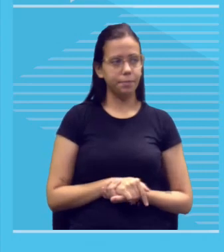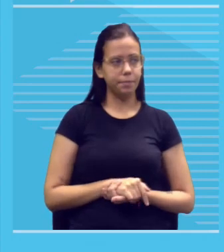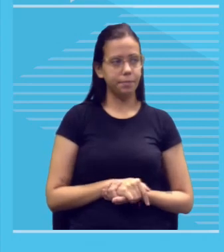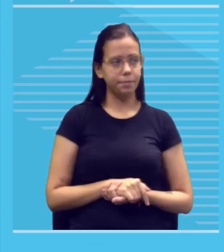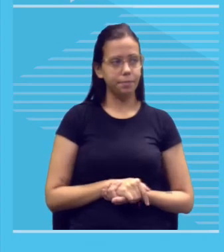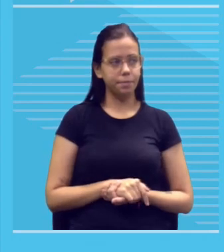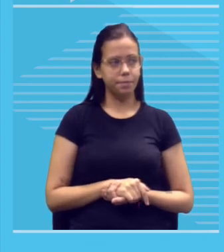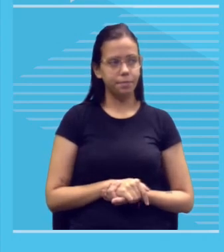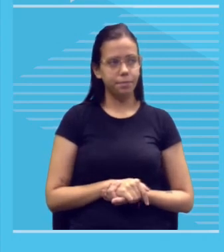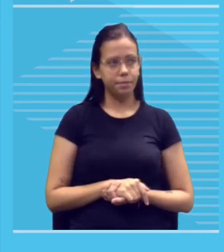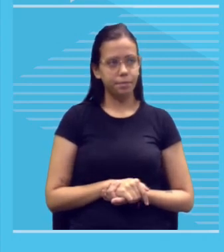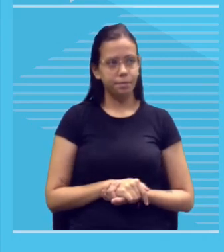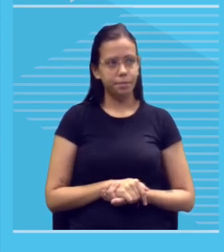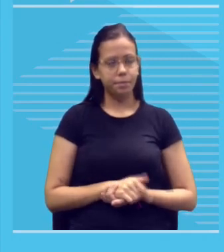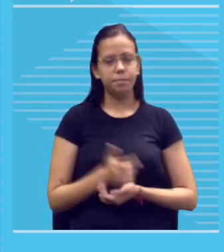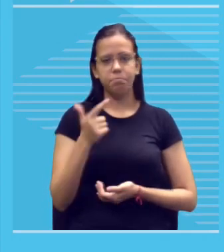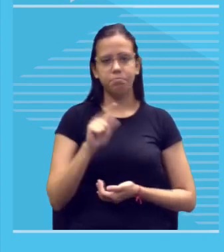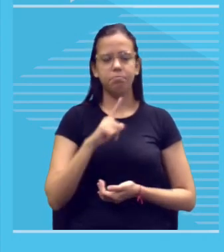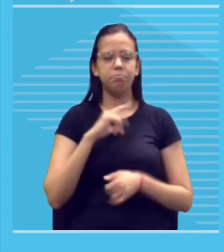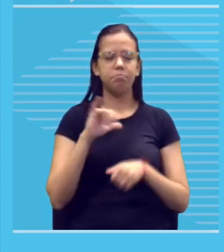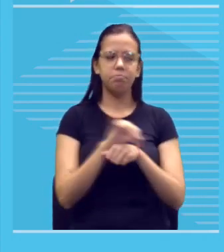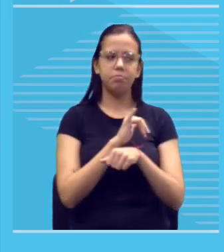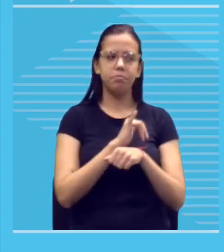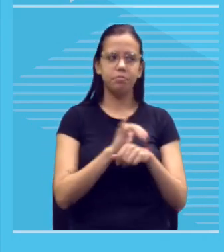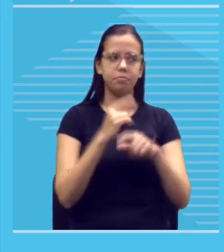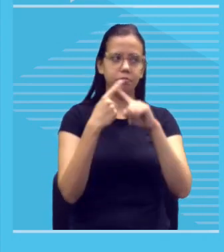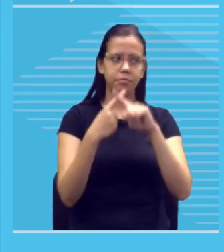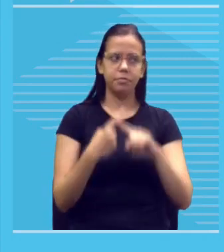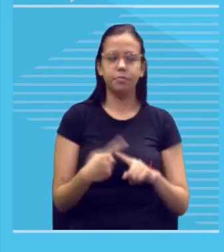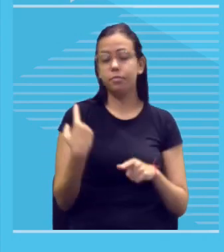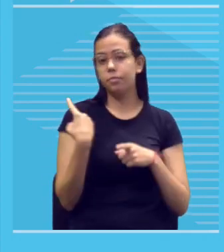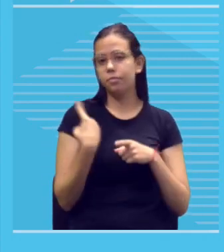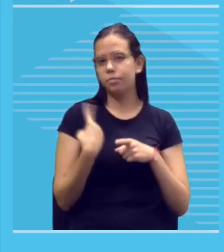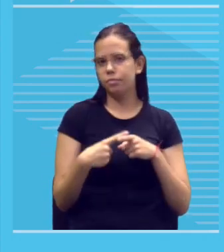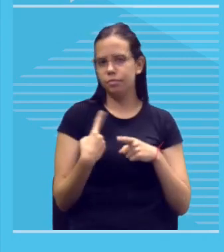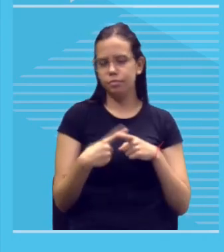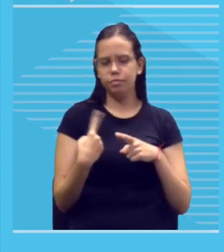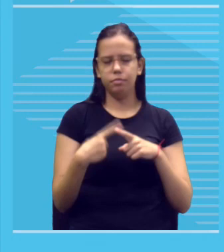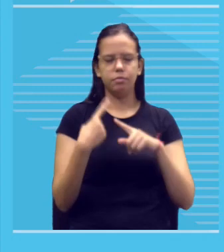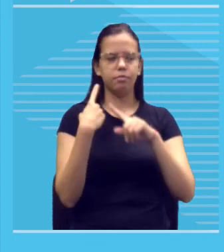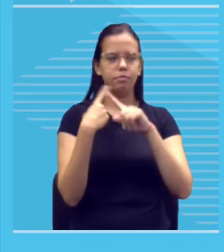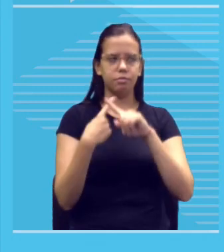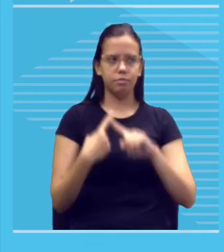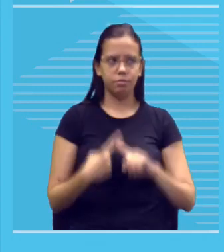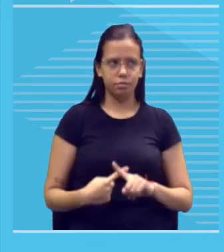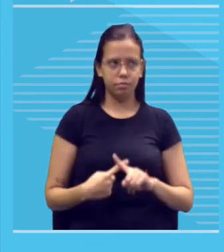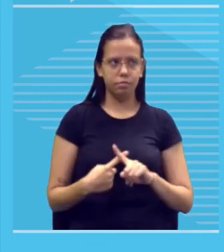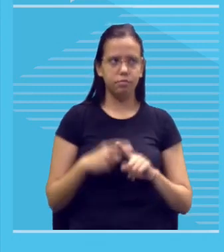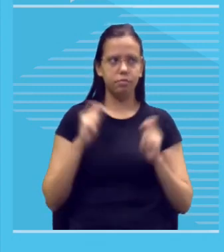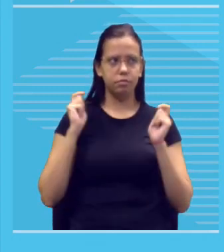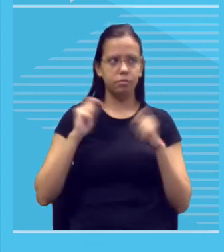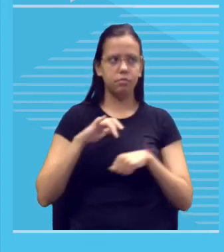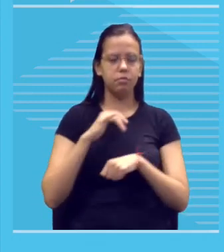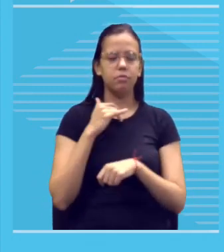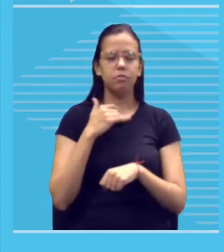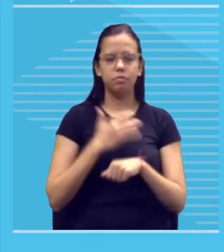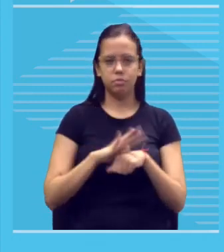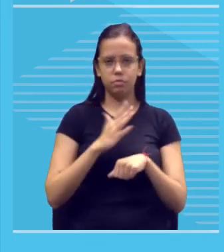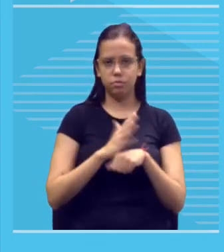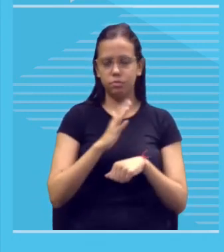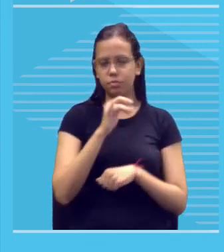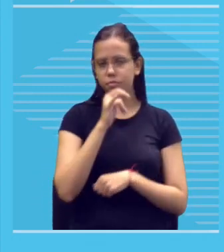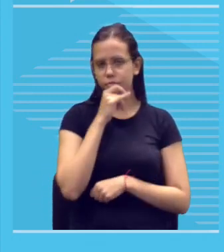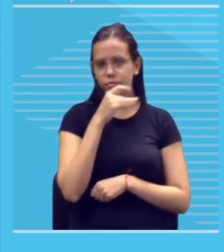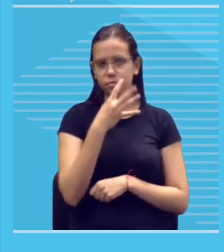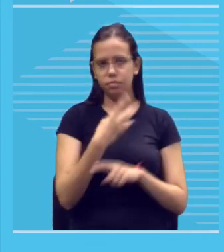de novo a jogada da tabuada por que que eu coloco essa tabuada aqui né para você treinar quatro vezes três 12